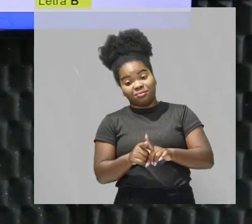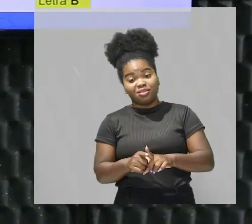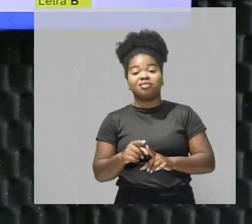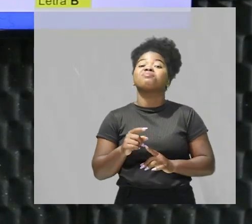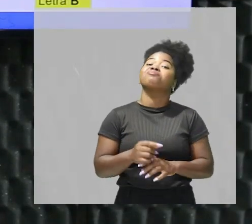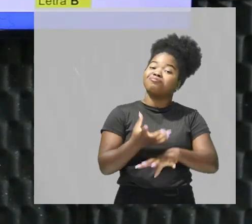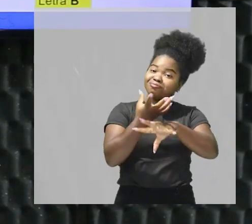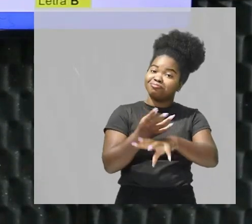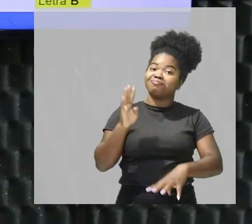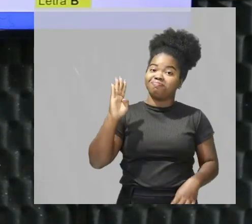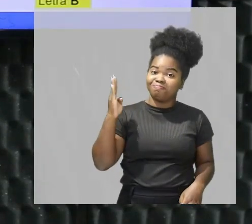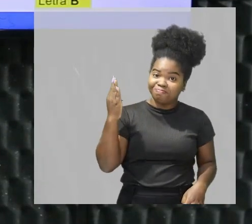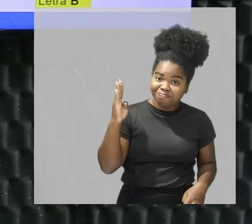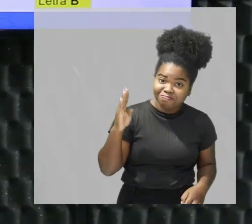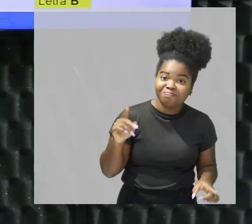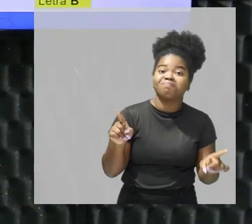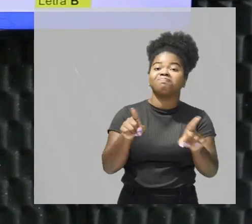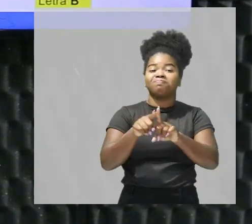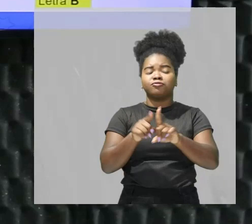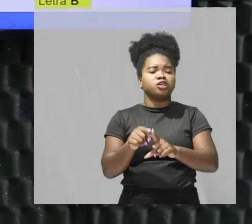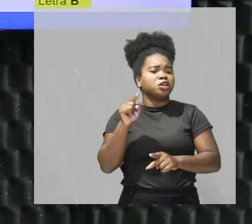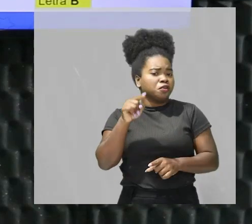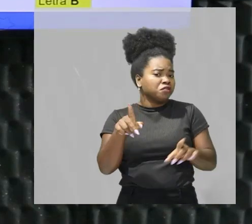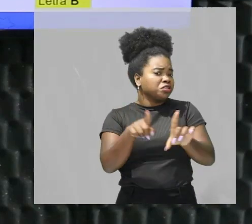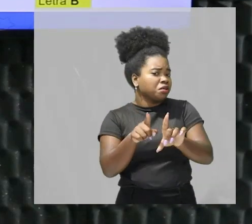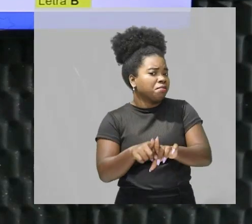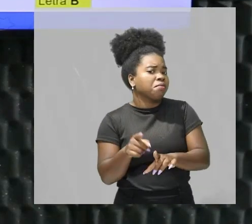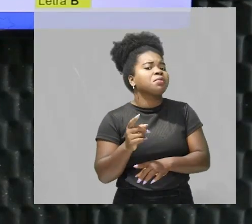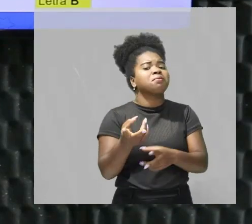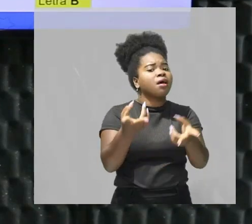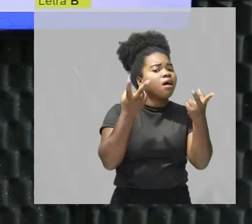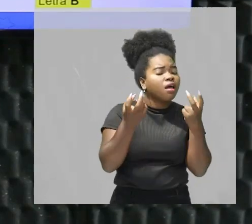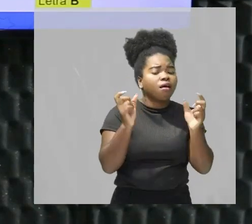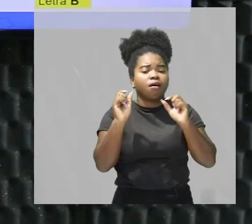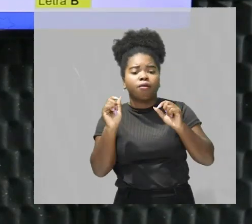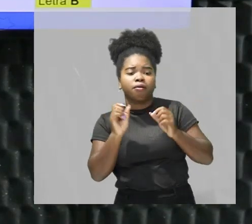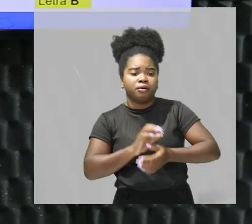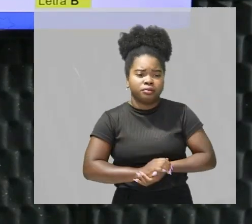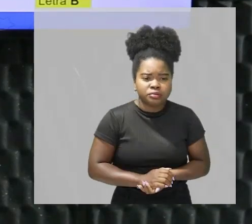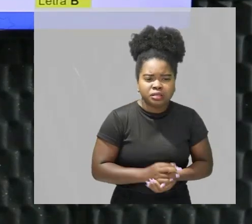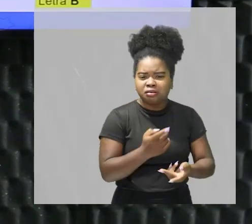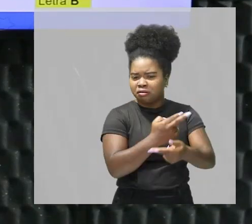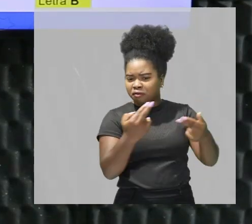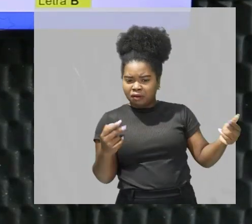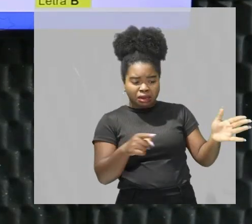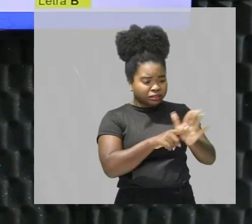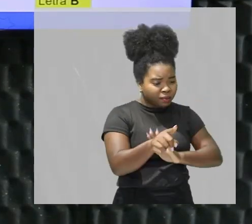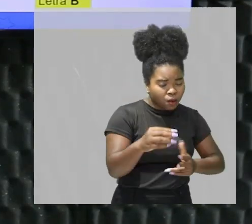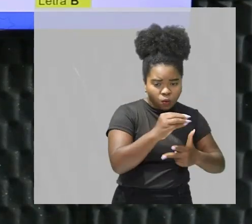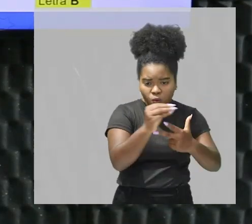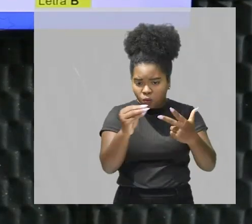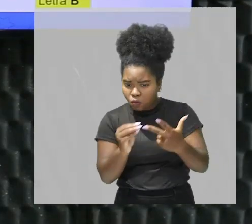biologia. E aí você também já percebeu que muitas das questões do Enem, elas vão